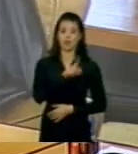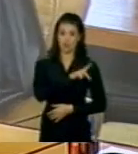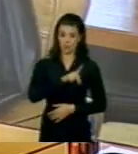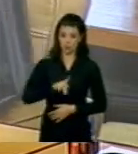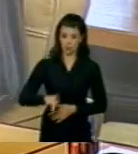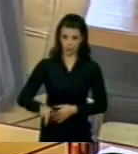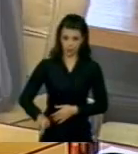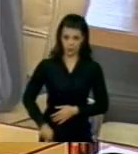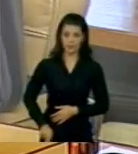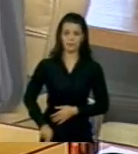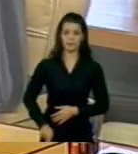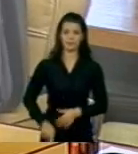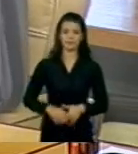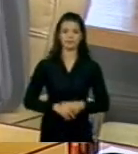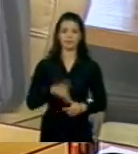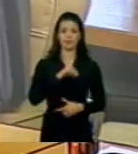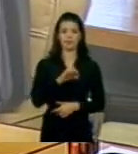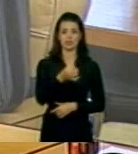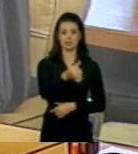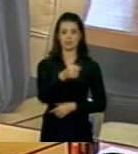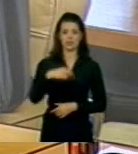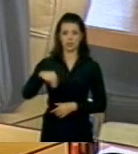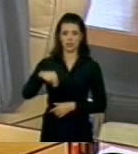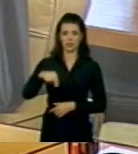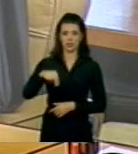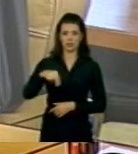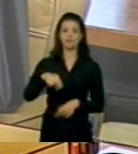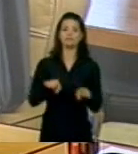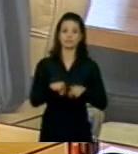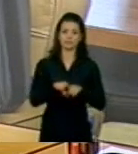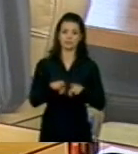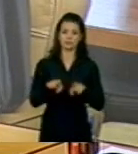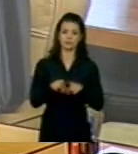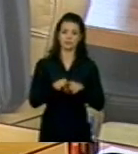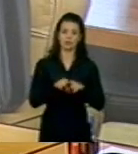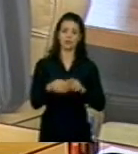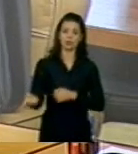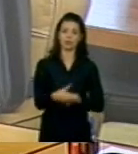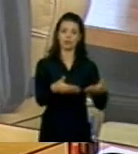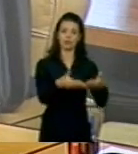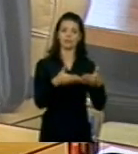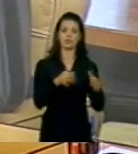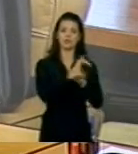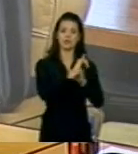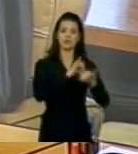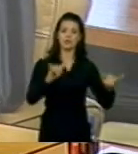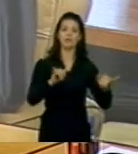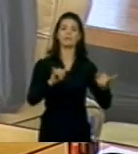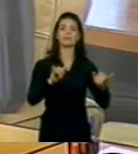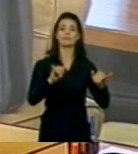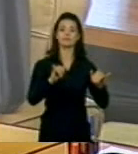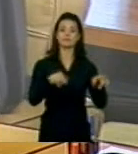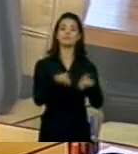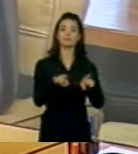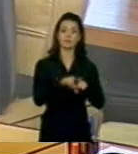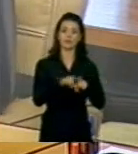República traz, no dia 6 de novembro, também em uma nova petição, informações elaboradas